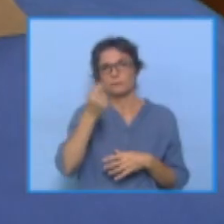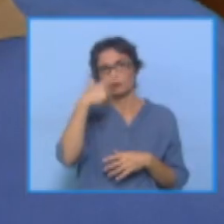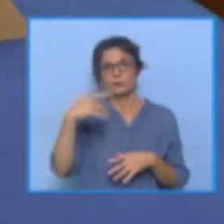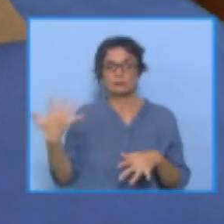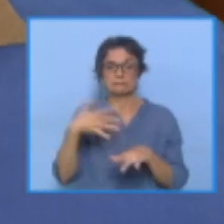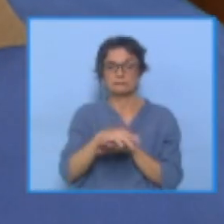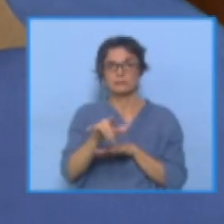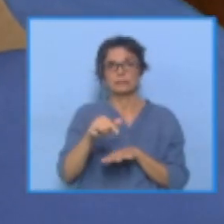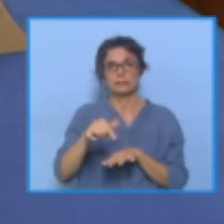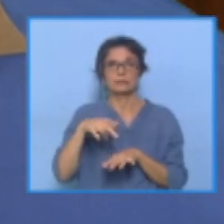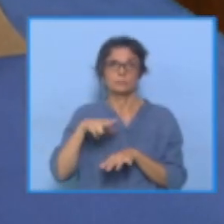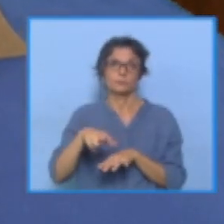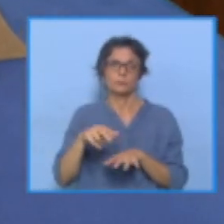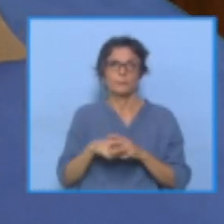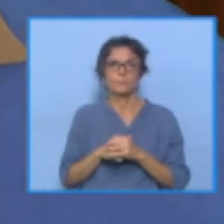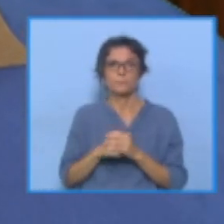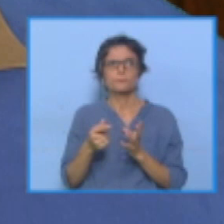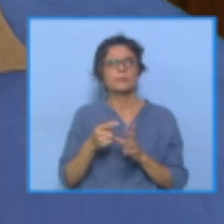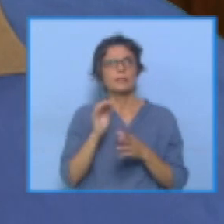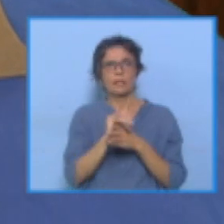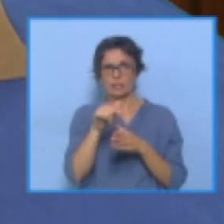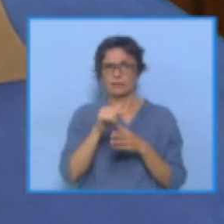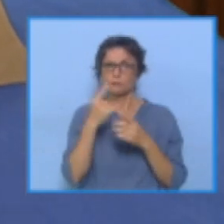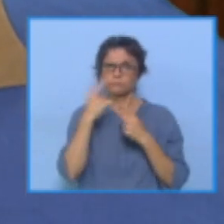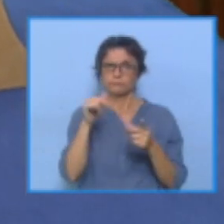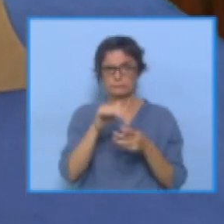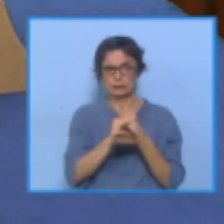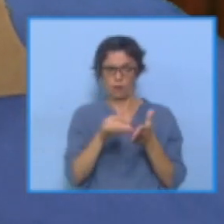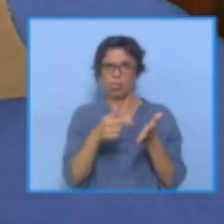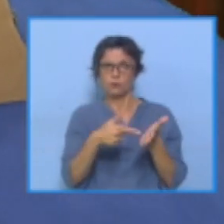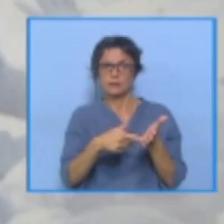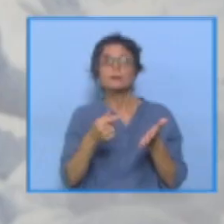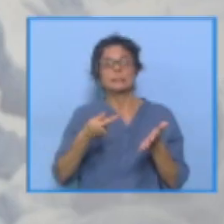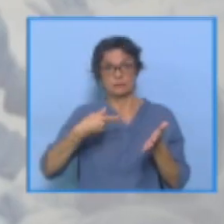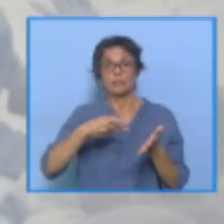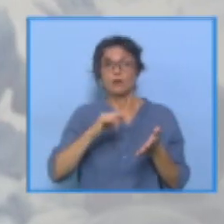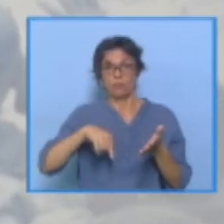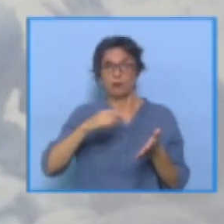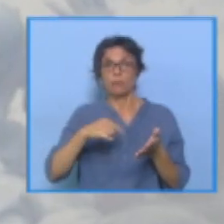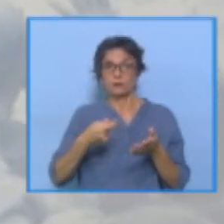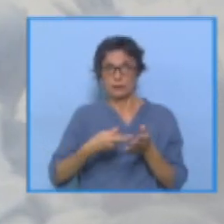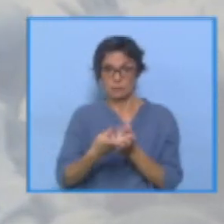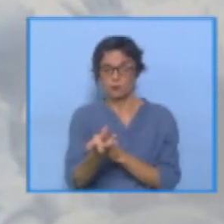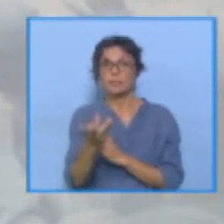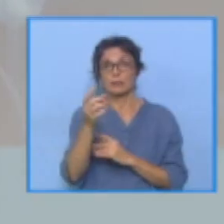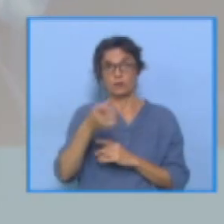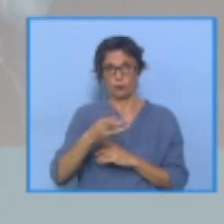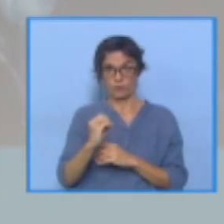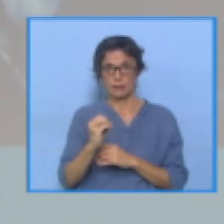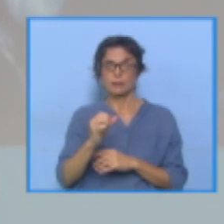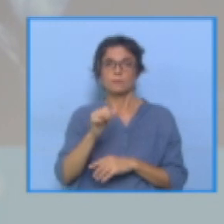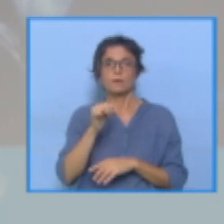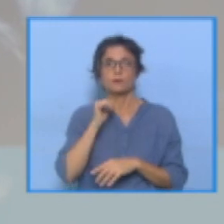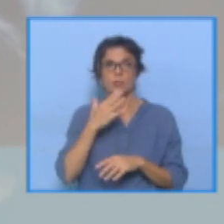integração em Portugal. Essas cartas é que estão publicadas agora aqui neste livro? E essas cartas, das 90, tivemos autorização para publicar 71, portanto,